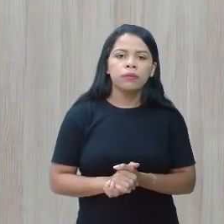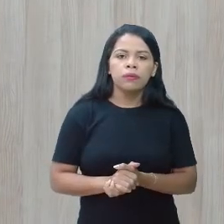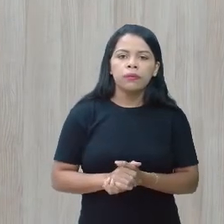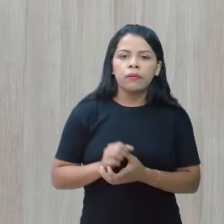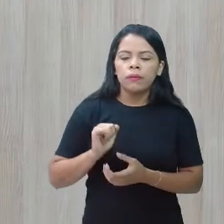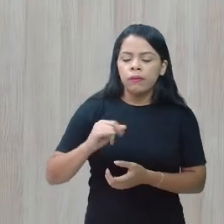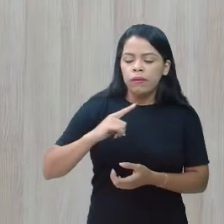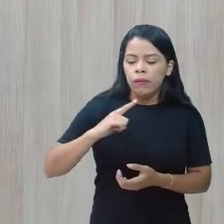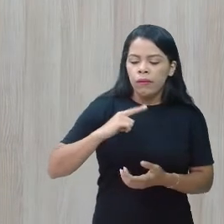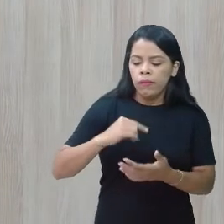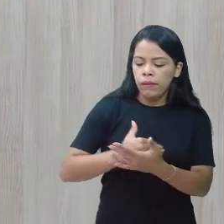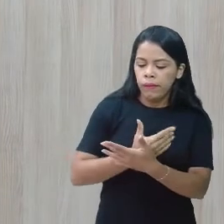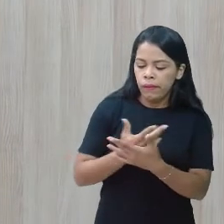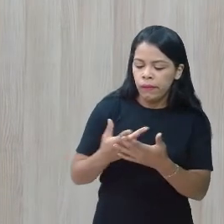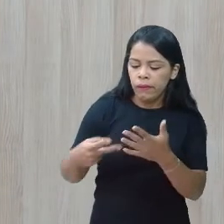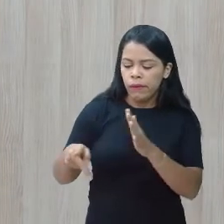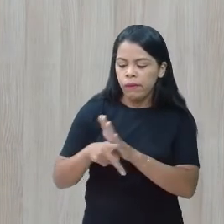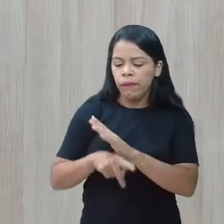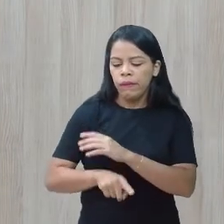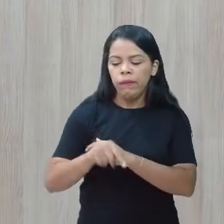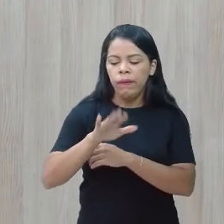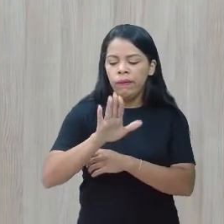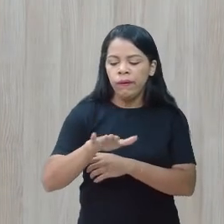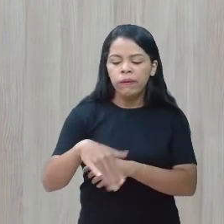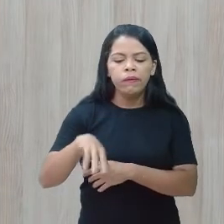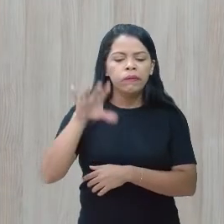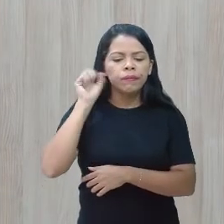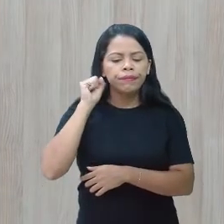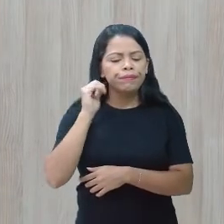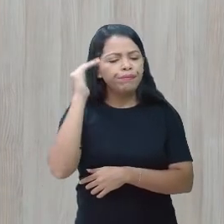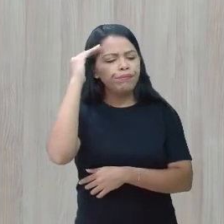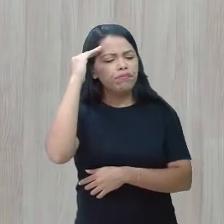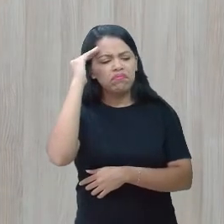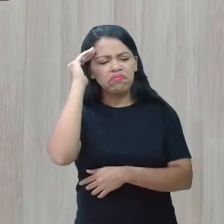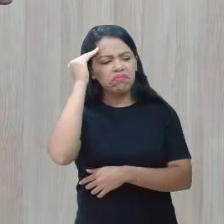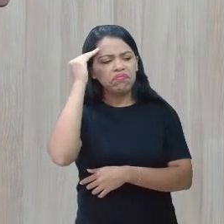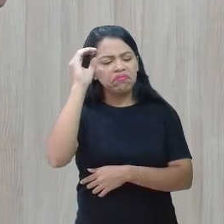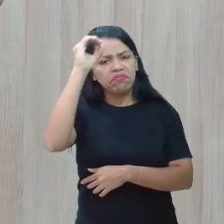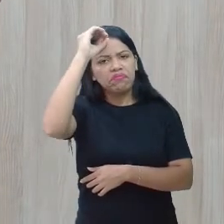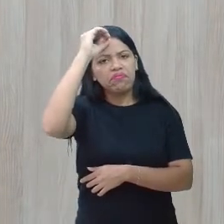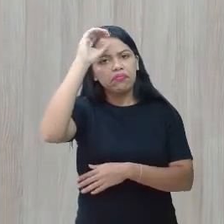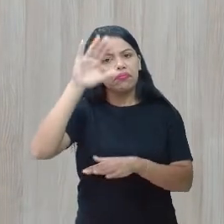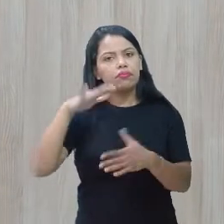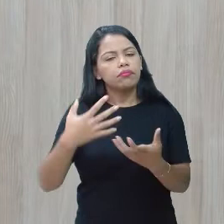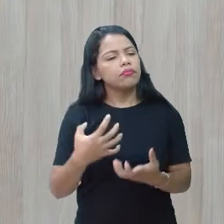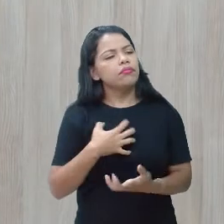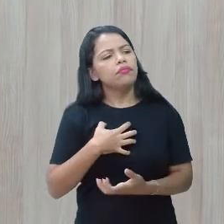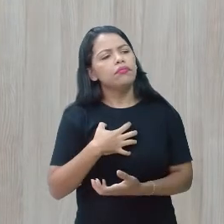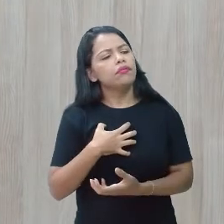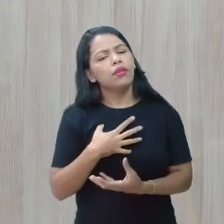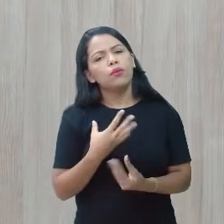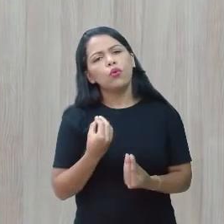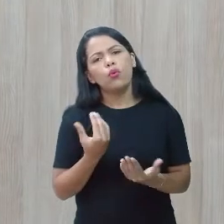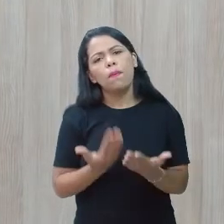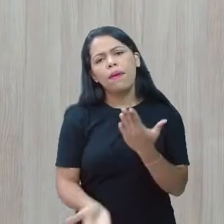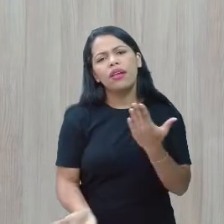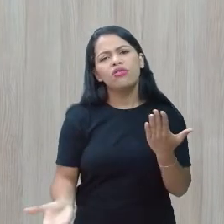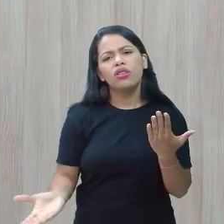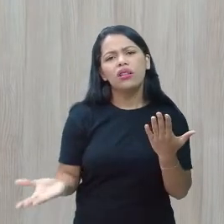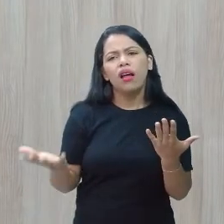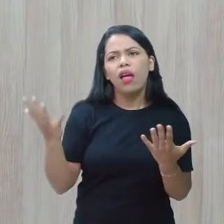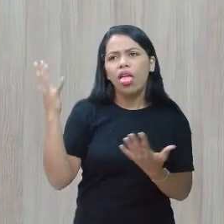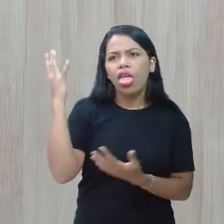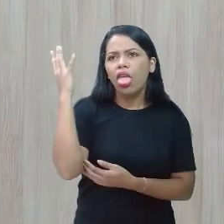dentro dela, né, ela ouviu e ela não entende, ela vai se sentir totalmente perdida, não é?